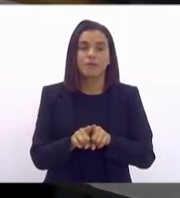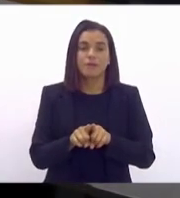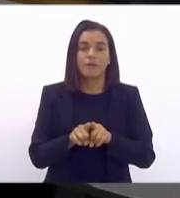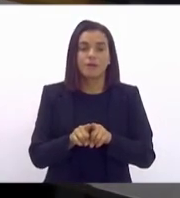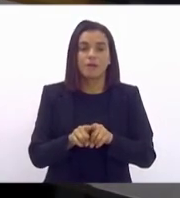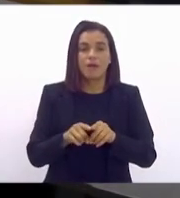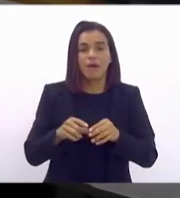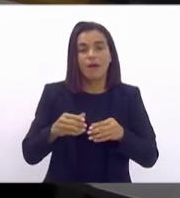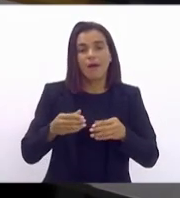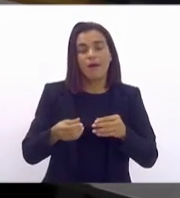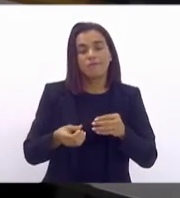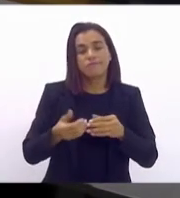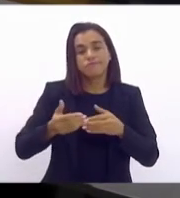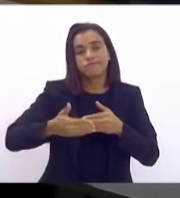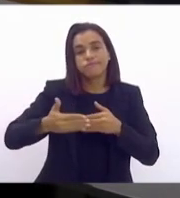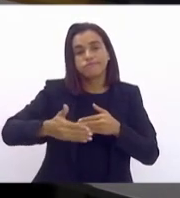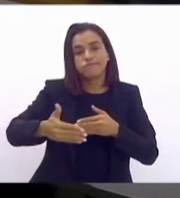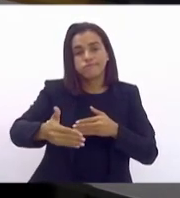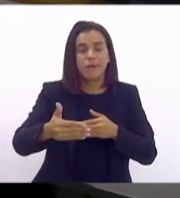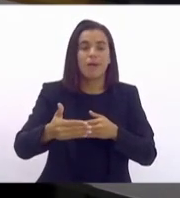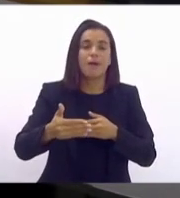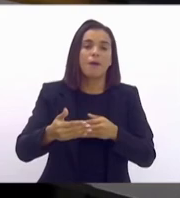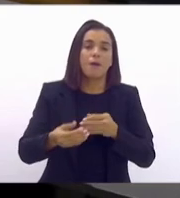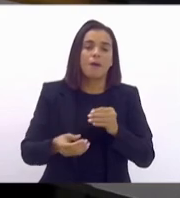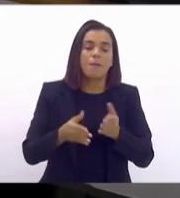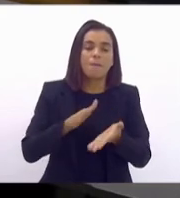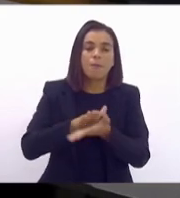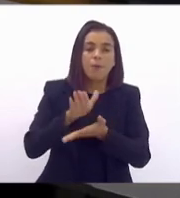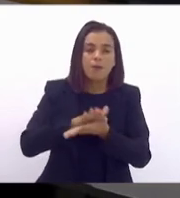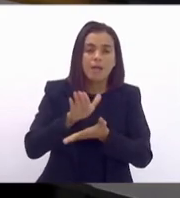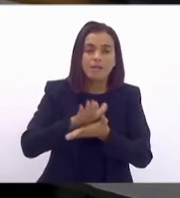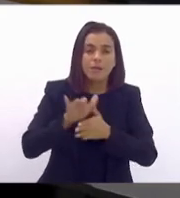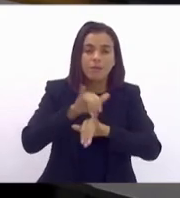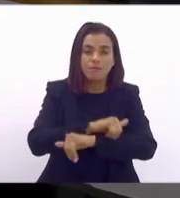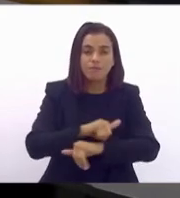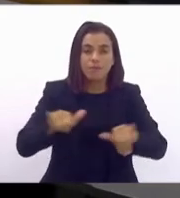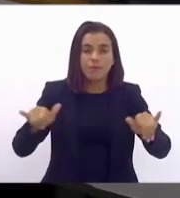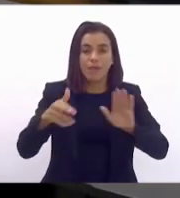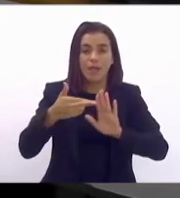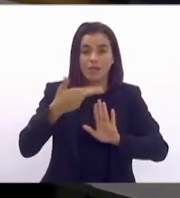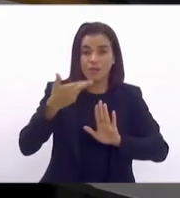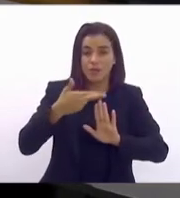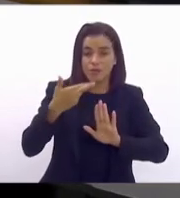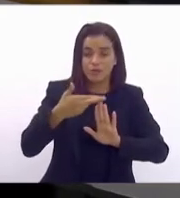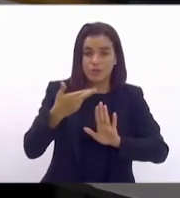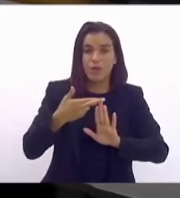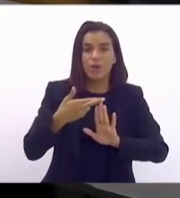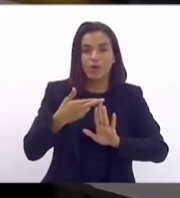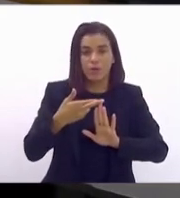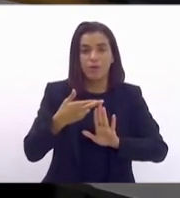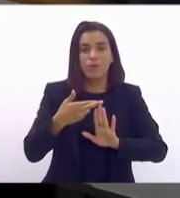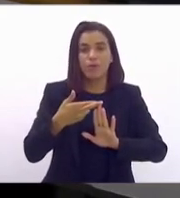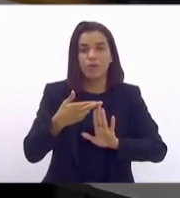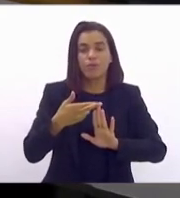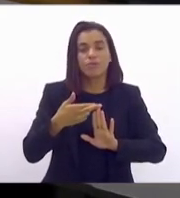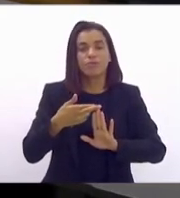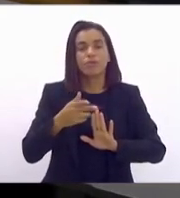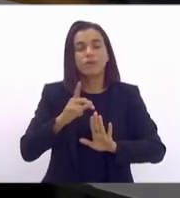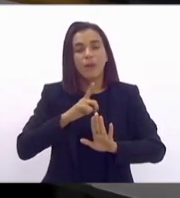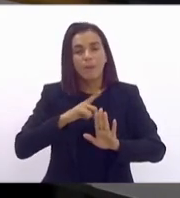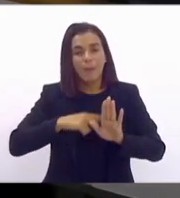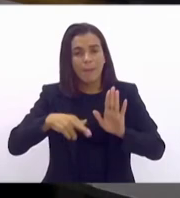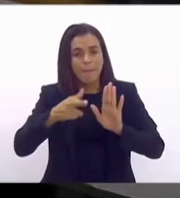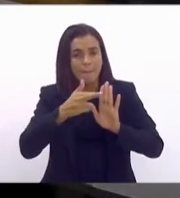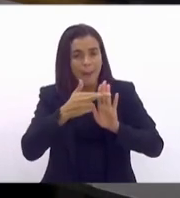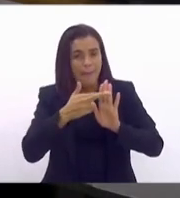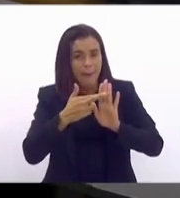próxima resolução que está para ser publicada da própria Polícia Civil, levando em conta todos esses